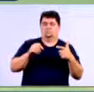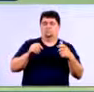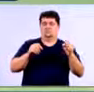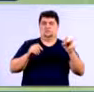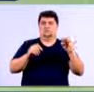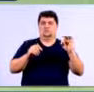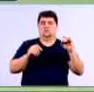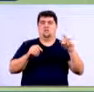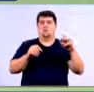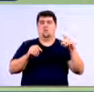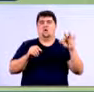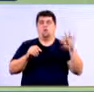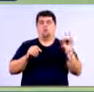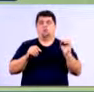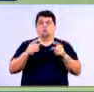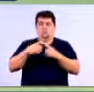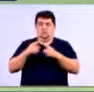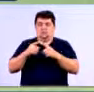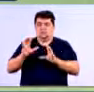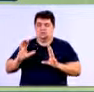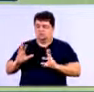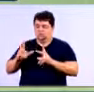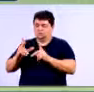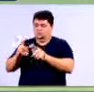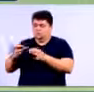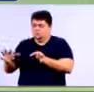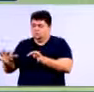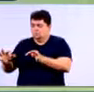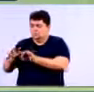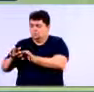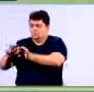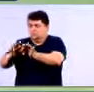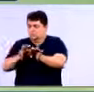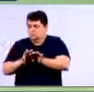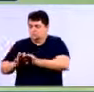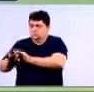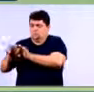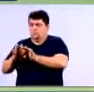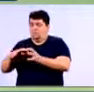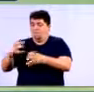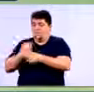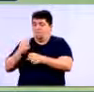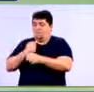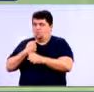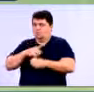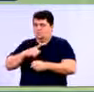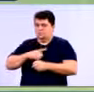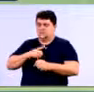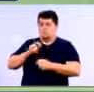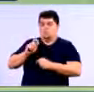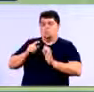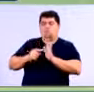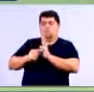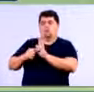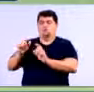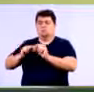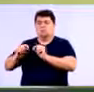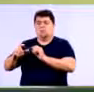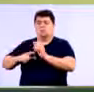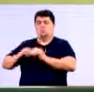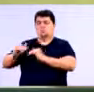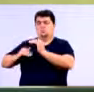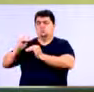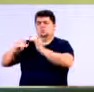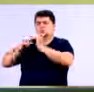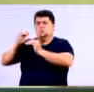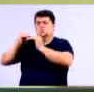sistemático, aquele ligado a todo o sistema. Quando a gente está falando assim, a economia está dando sinais díspares, está dando sinais tanto de crescimento econômico